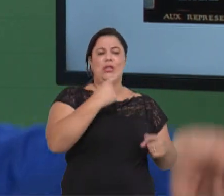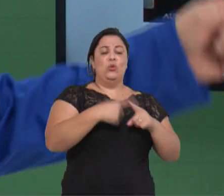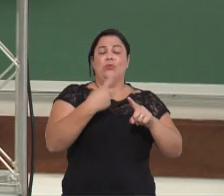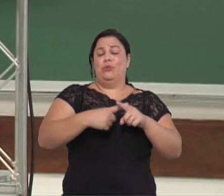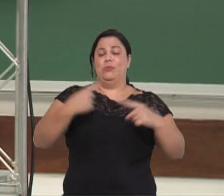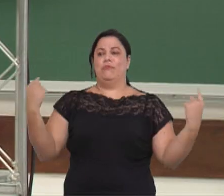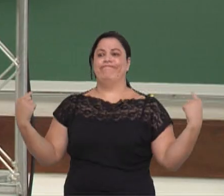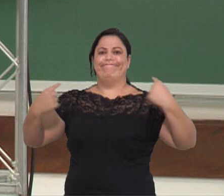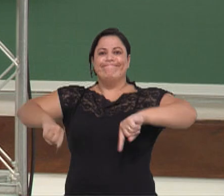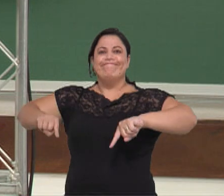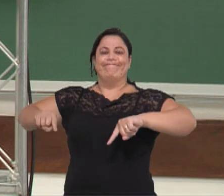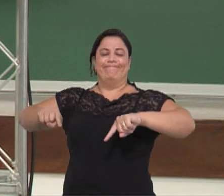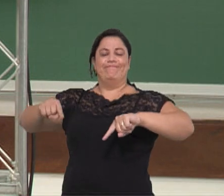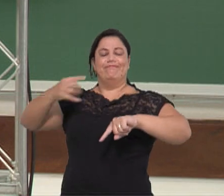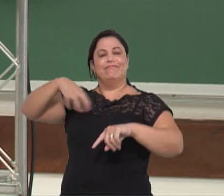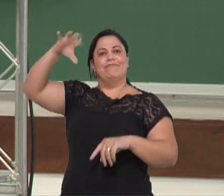rei.